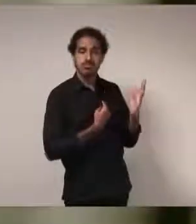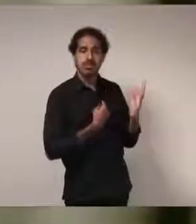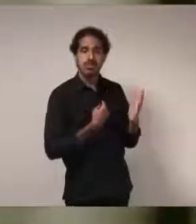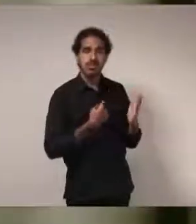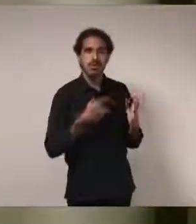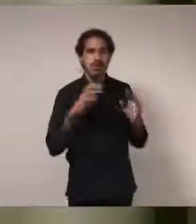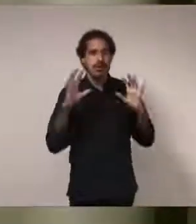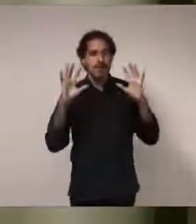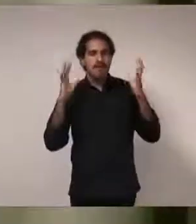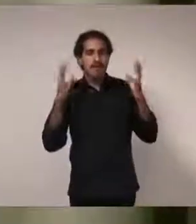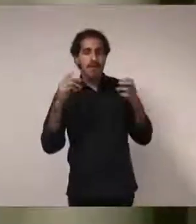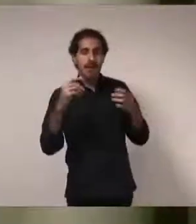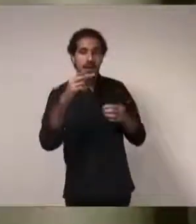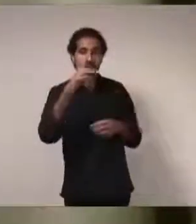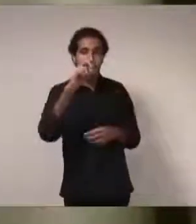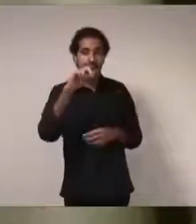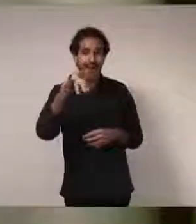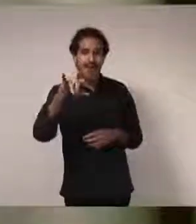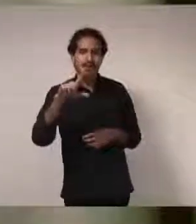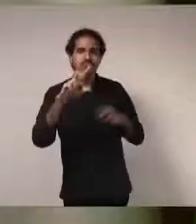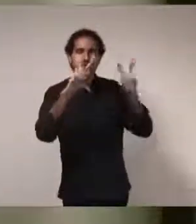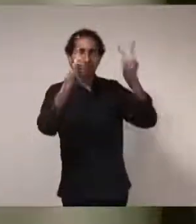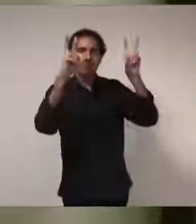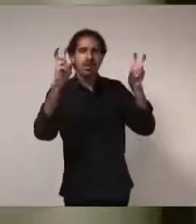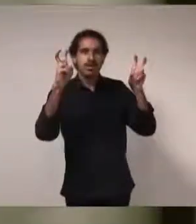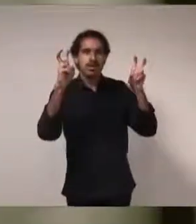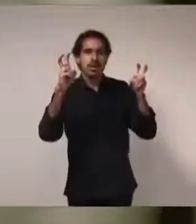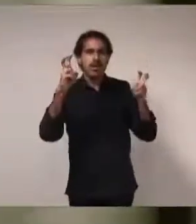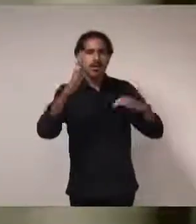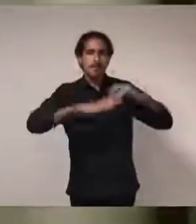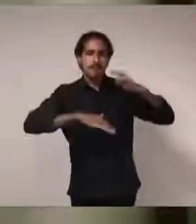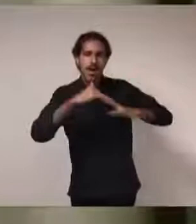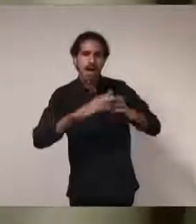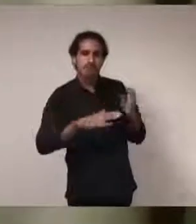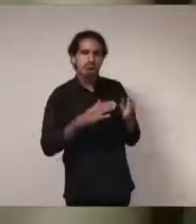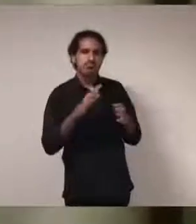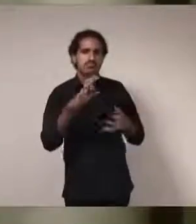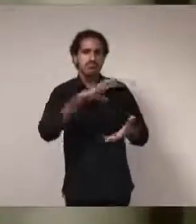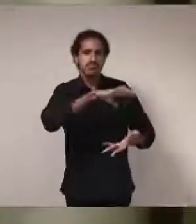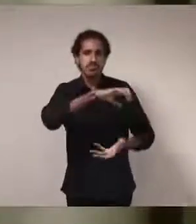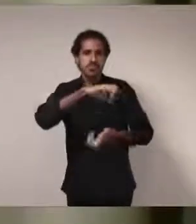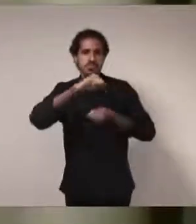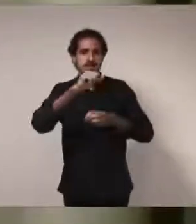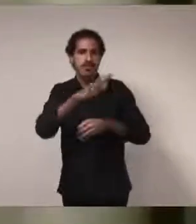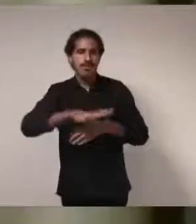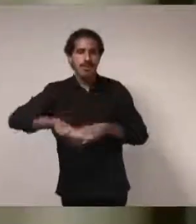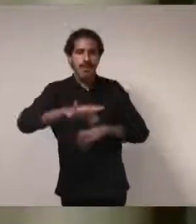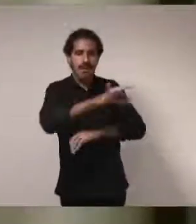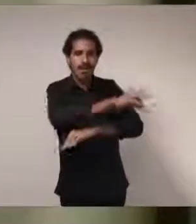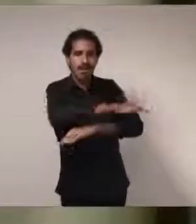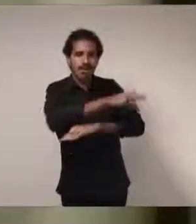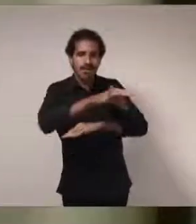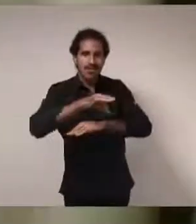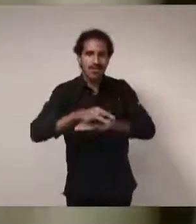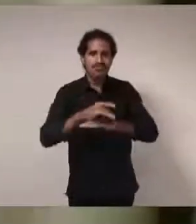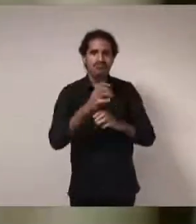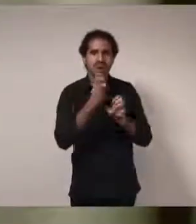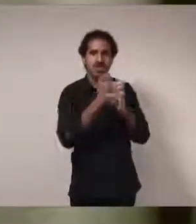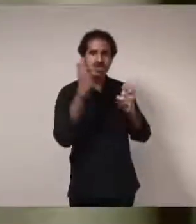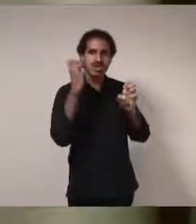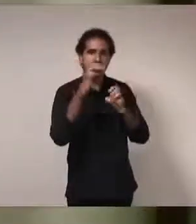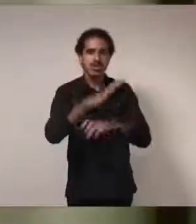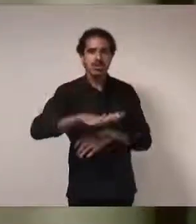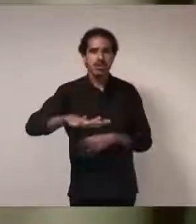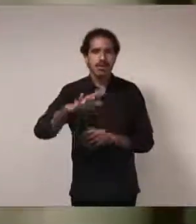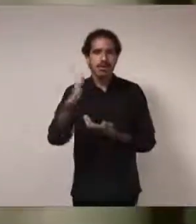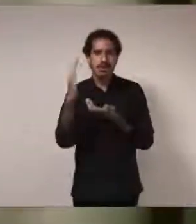Teremos agora o painel cujo tema é Práticas de Sustentabilidade em Arquitetura e Engenharia na Câmara dos